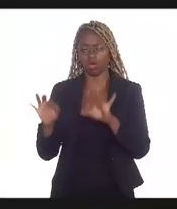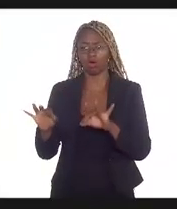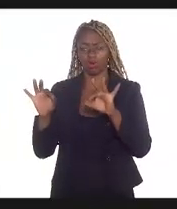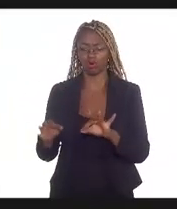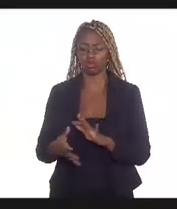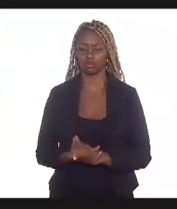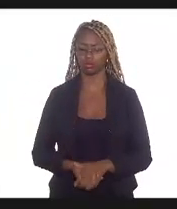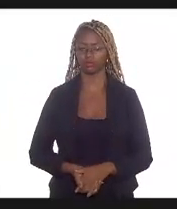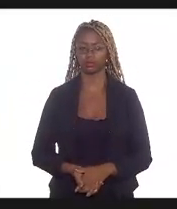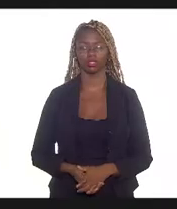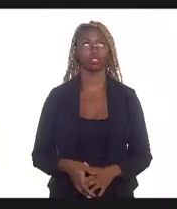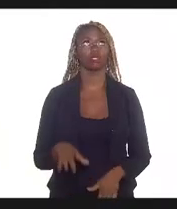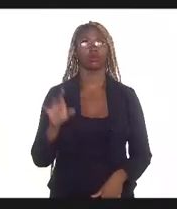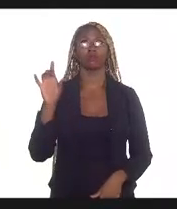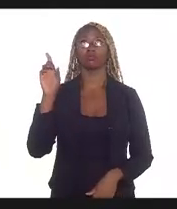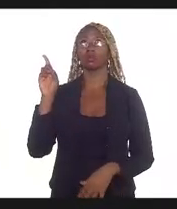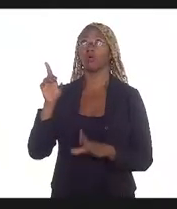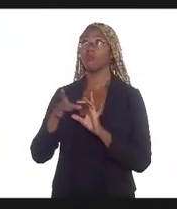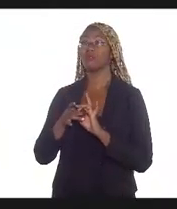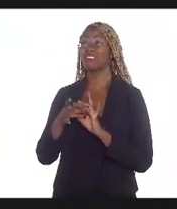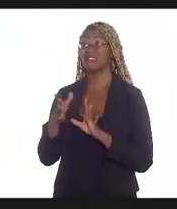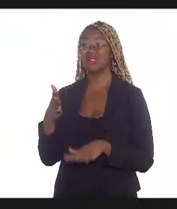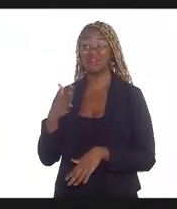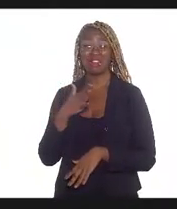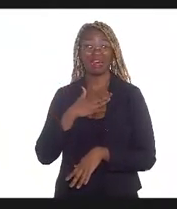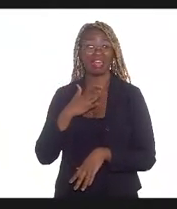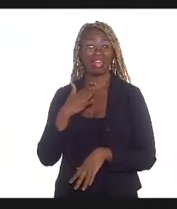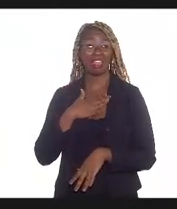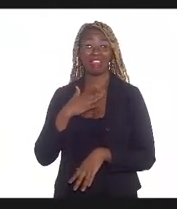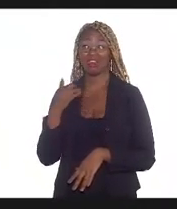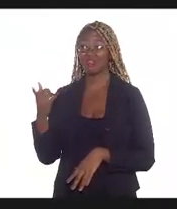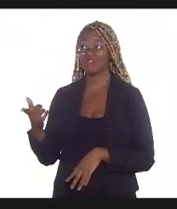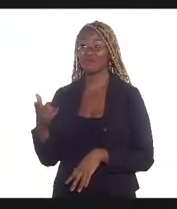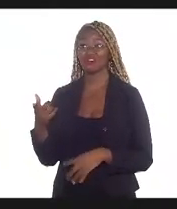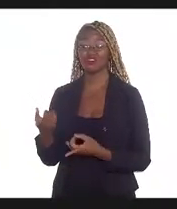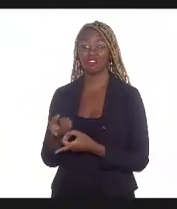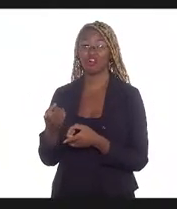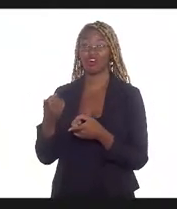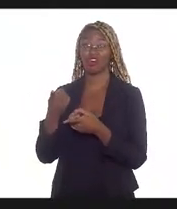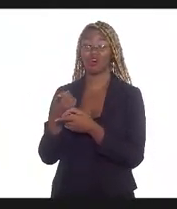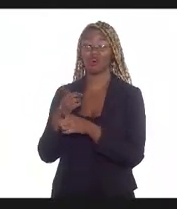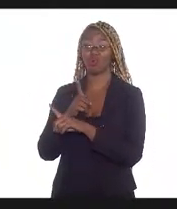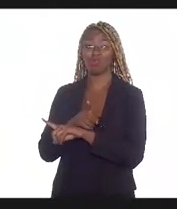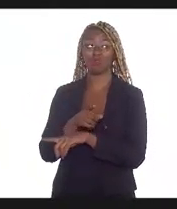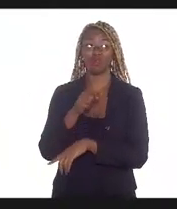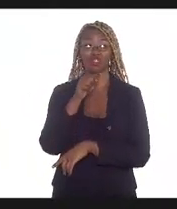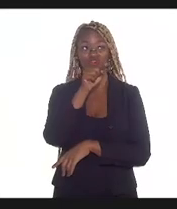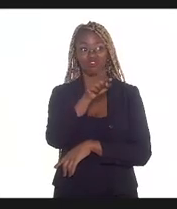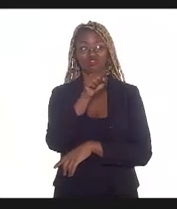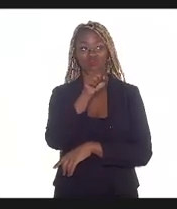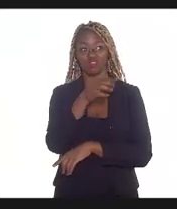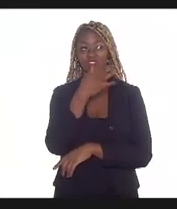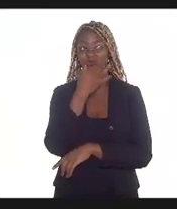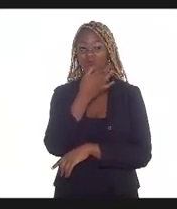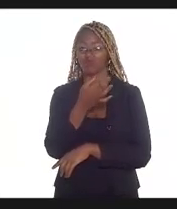Deus me livre da possibilidade de não convergir com a opinião de Vossa Excelência neste